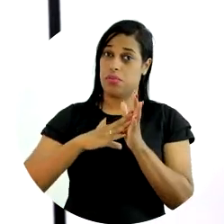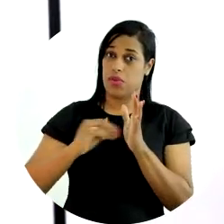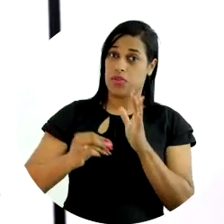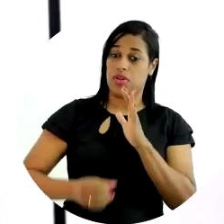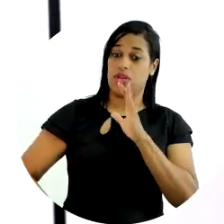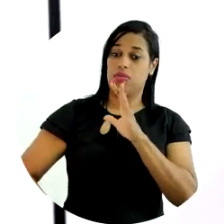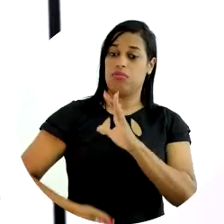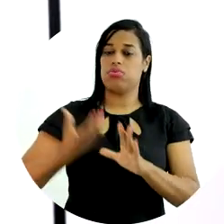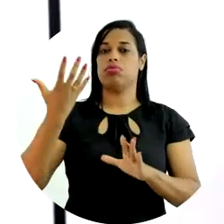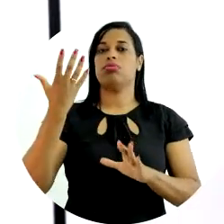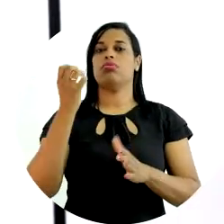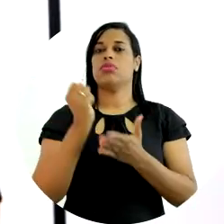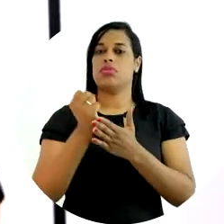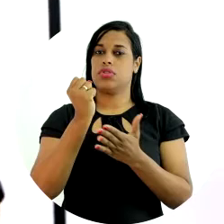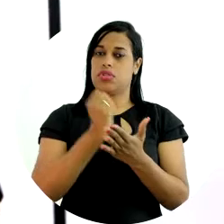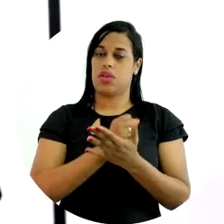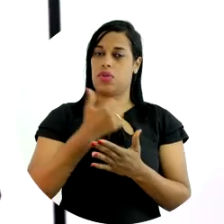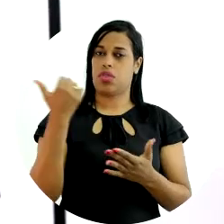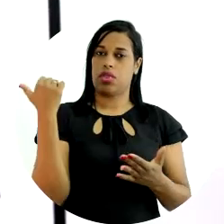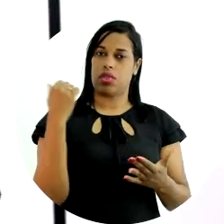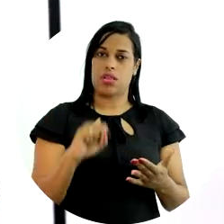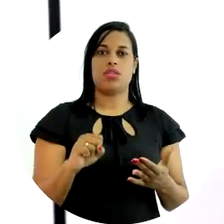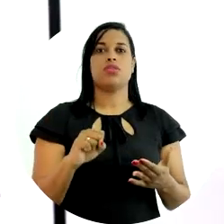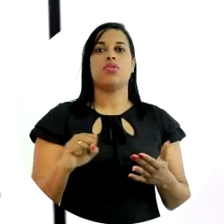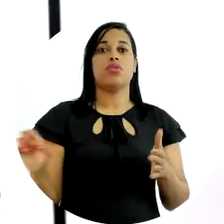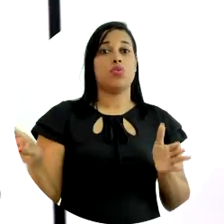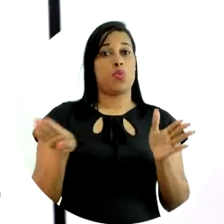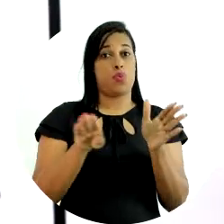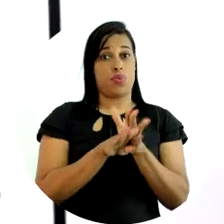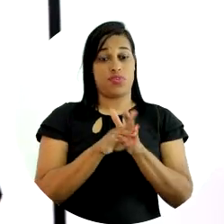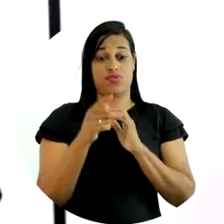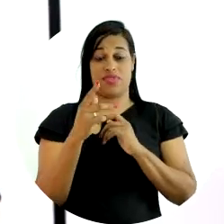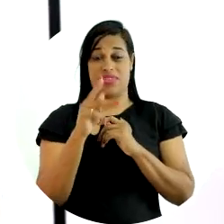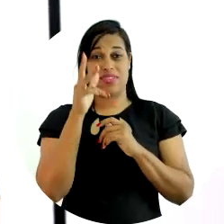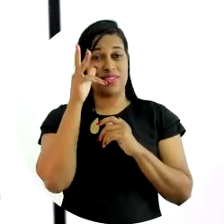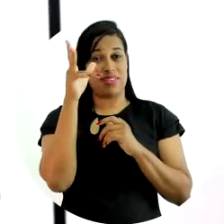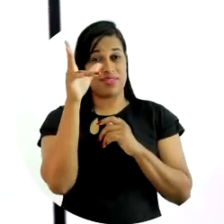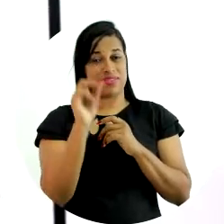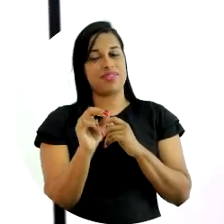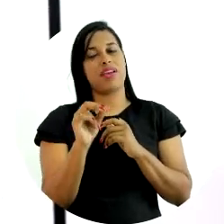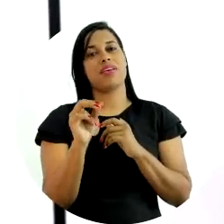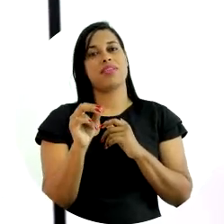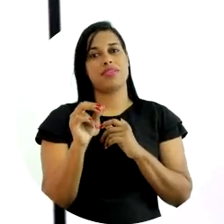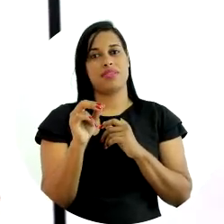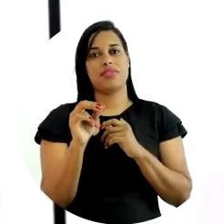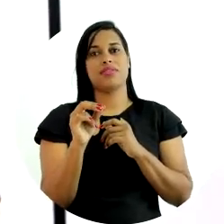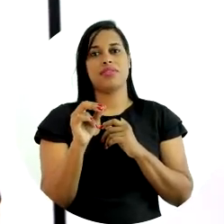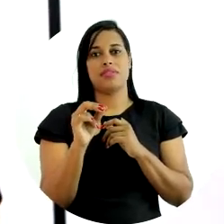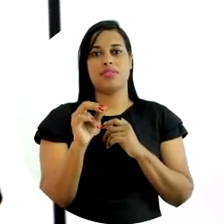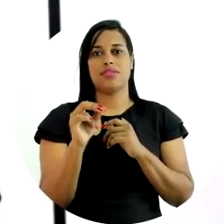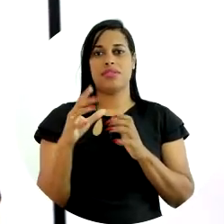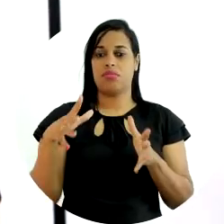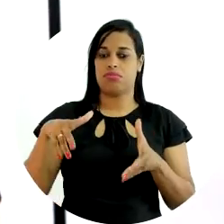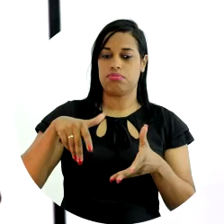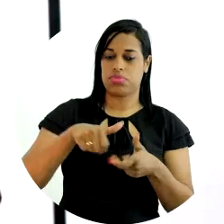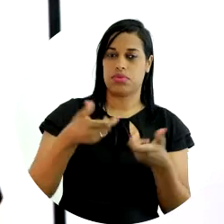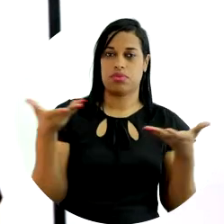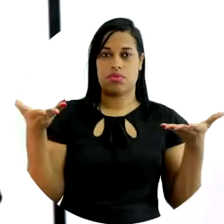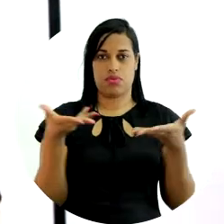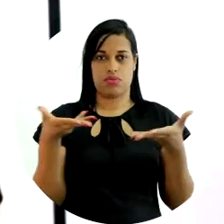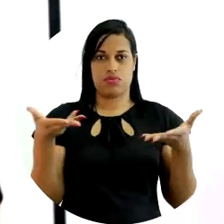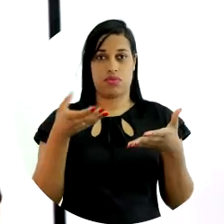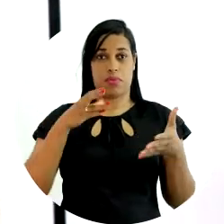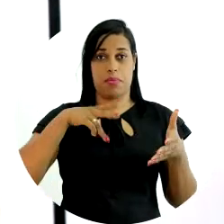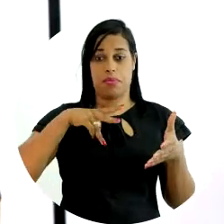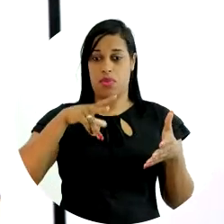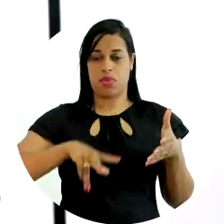que a gente tem hoje surgiu justamente durante o século XVIII, com a chegada desses ideais iluministas ao mundo